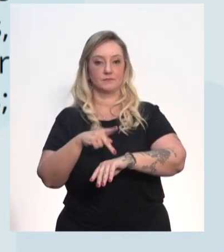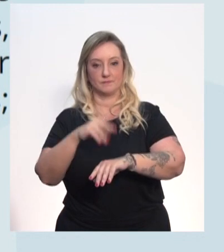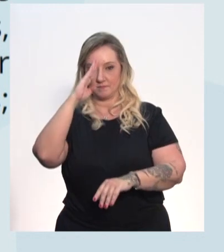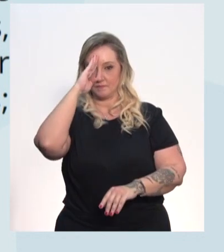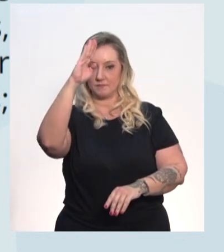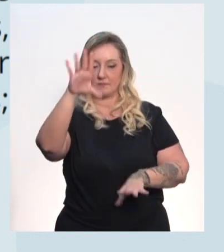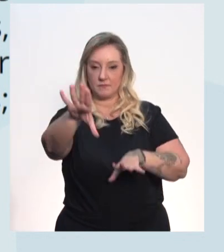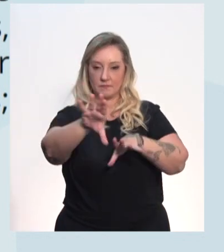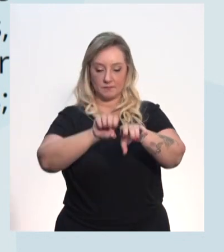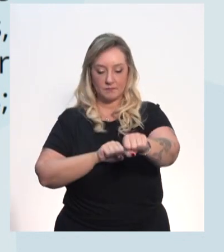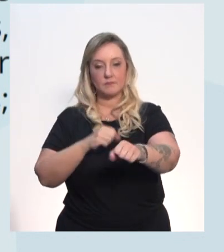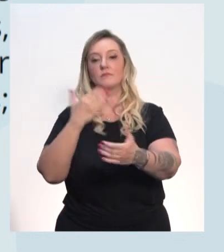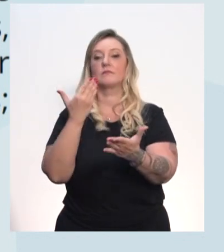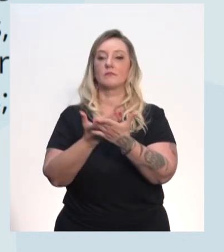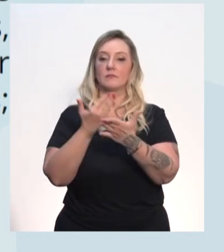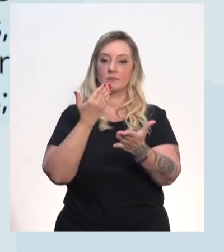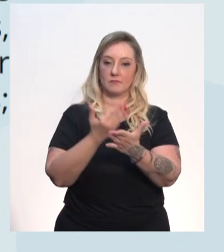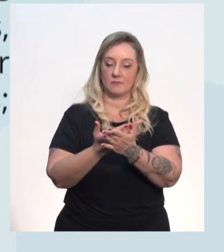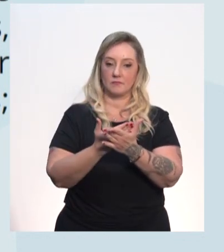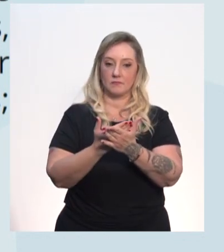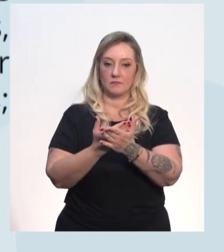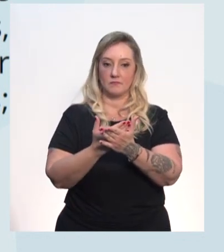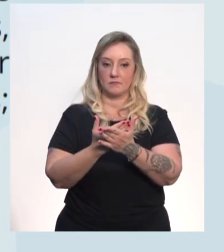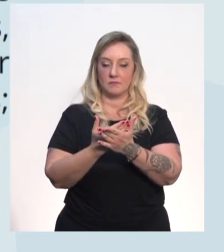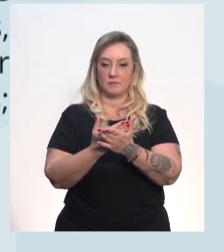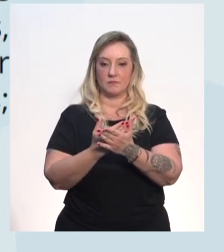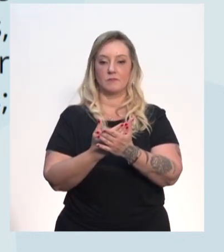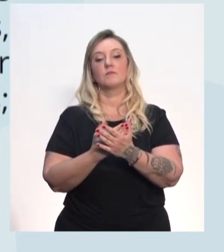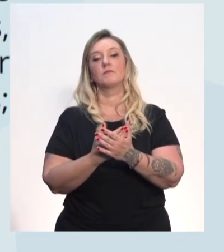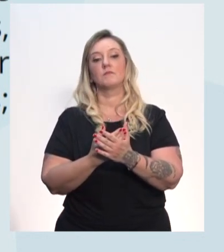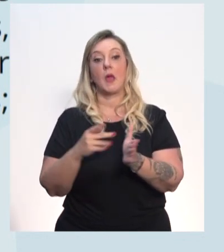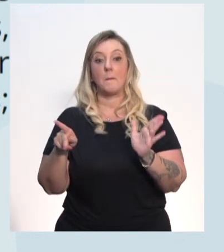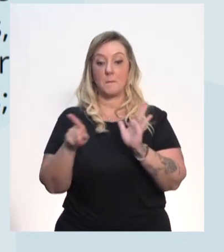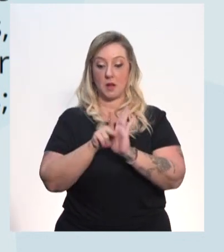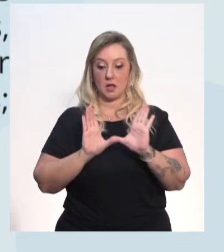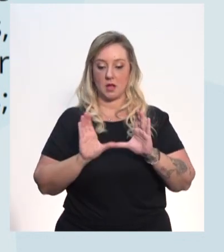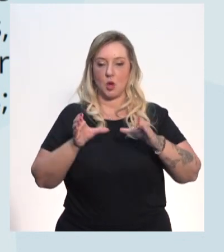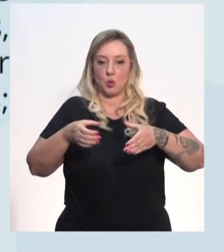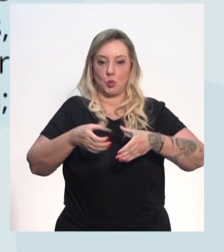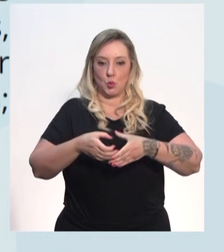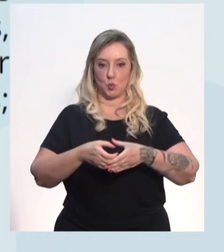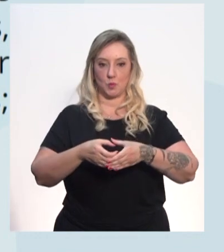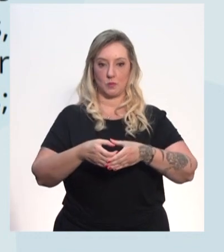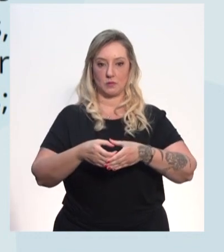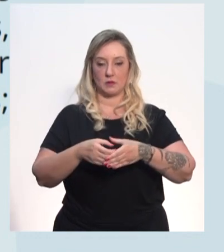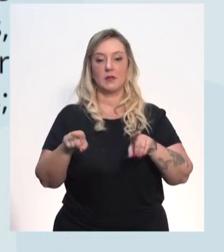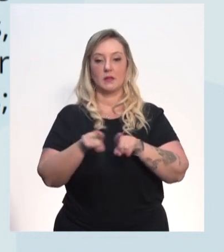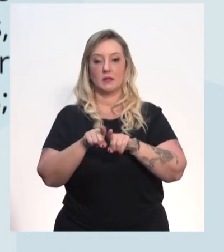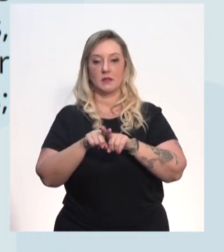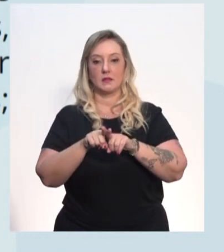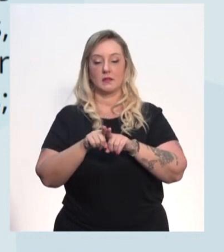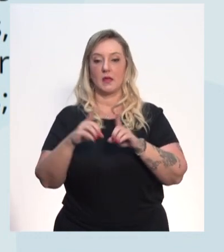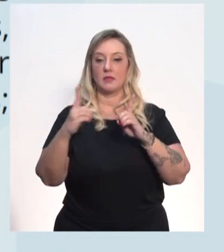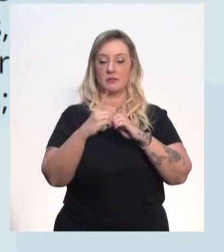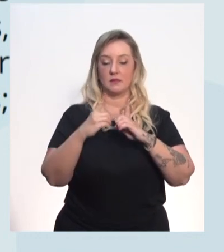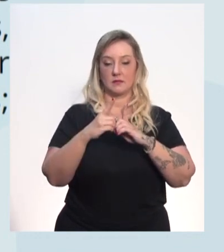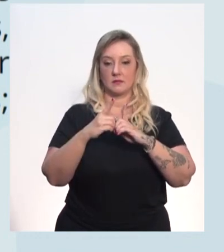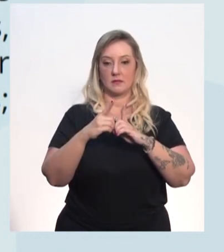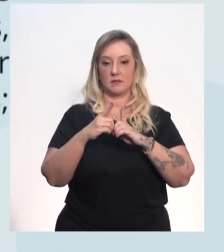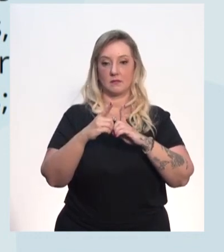ATPC, e as aulas de trabalho pedagógico em local livre escolha, que é a ATPL. E aí uma